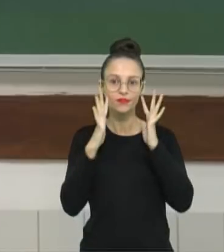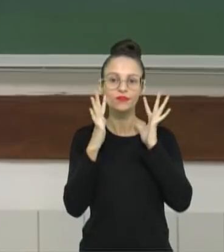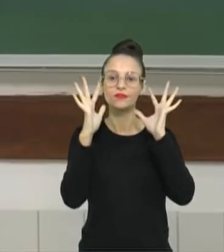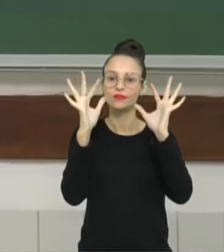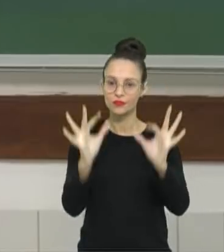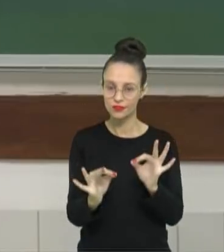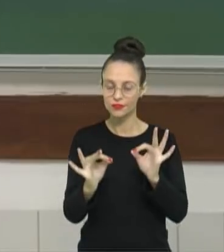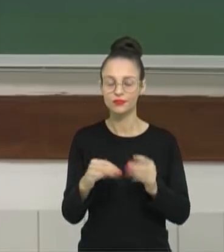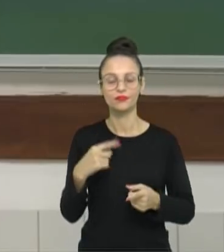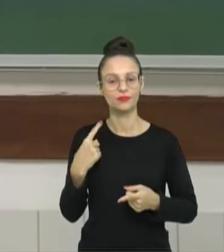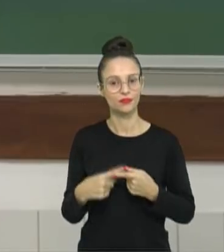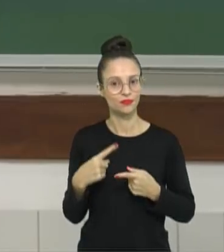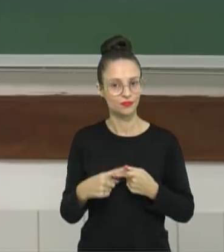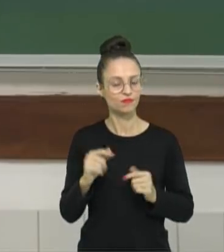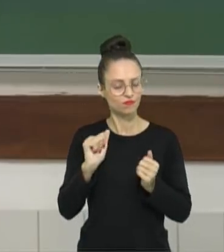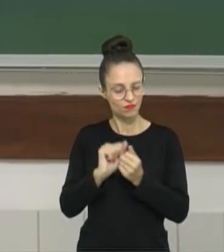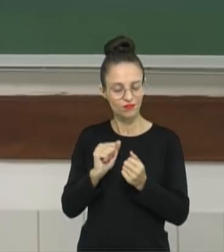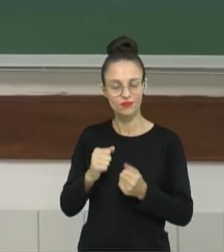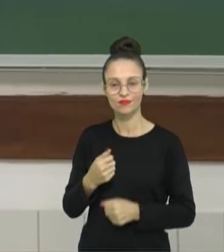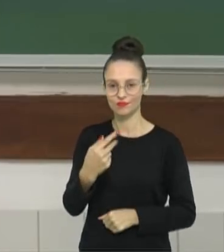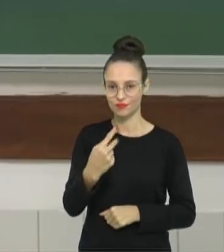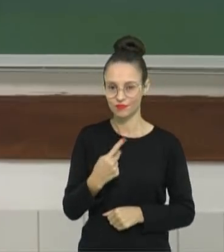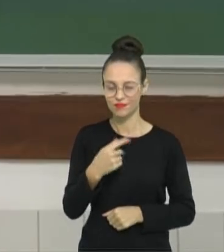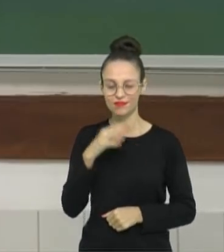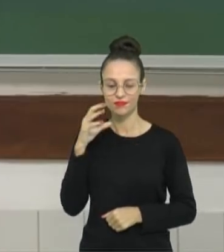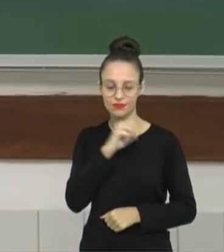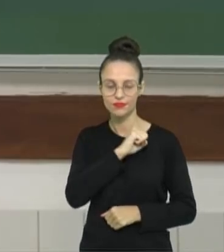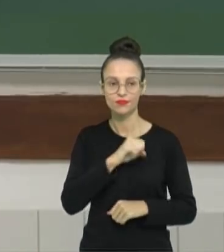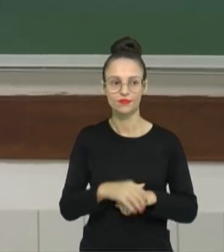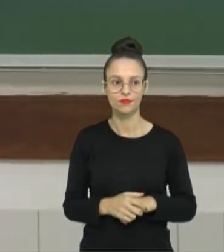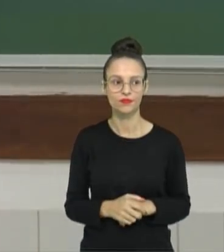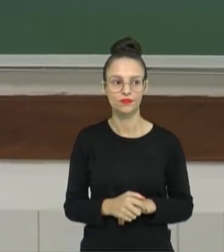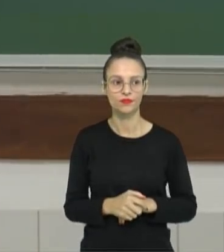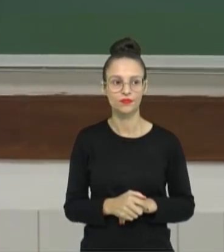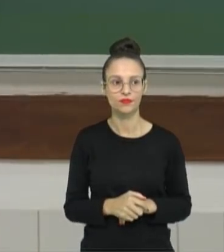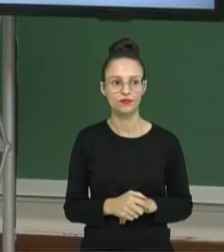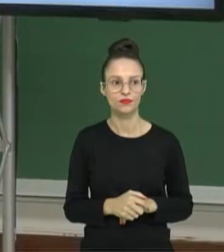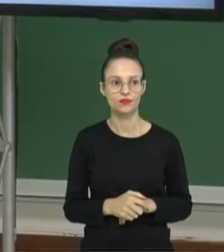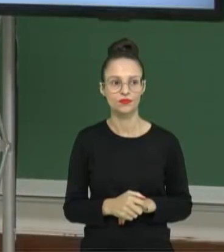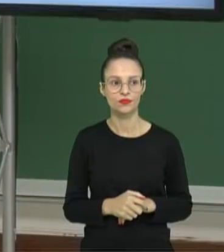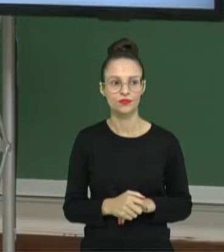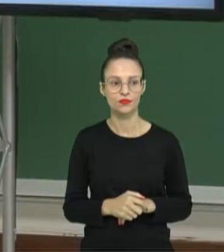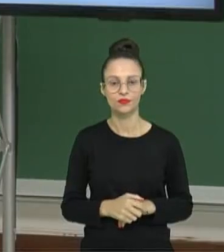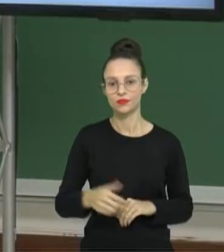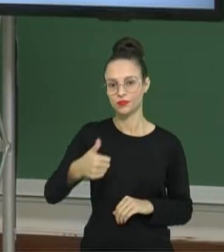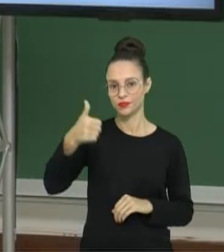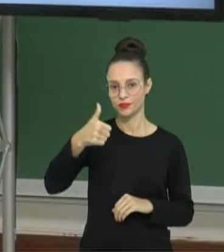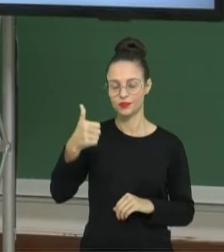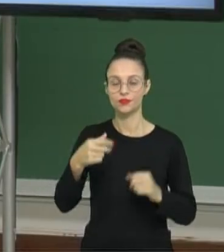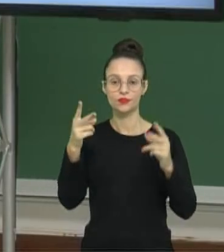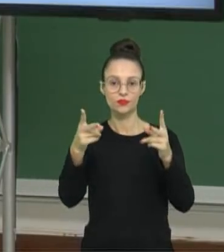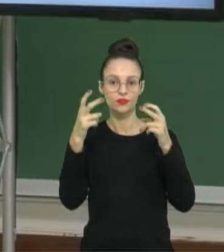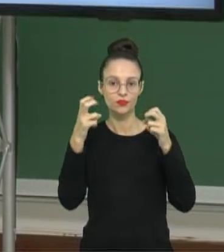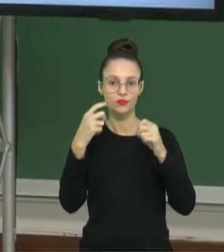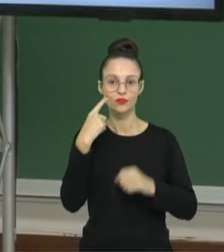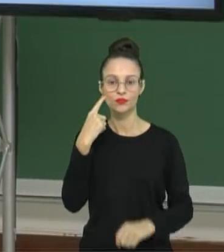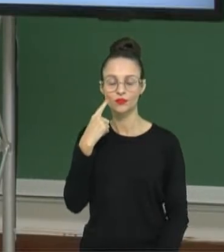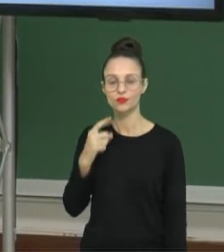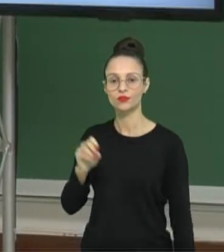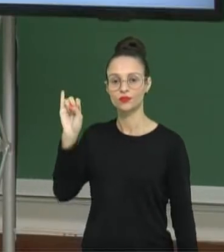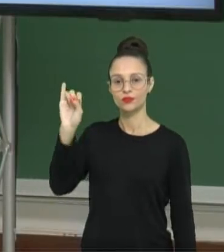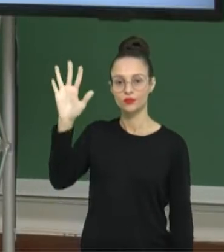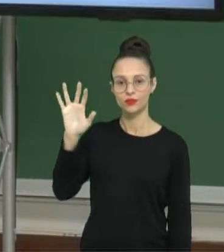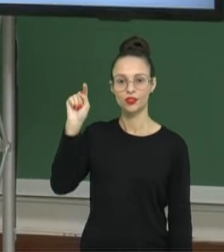bastante atenção porque nós vamos fazer juntos. É rapidinho. Vamos lá, então? Primeiro, observe as